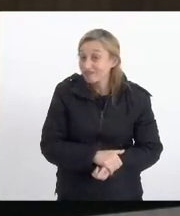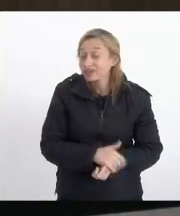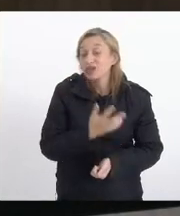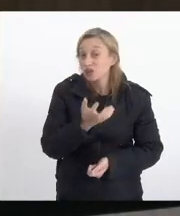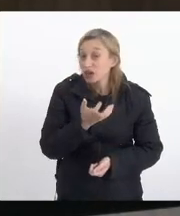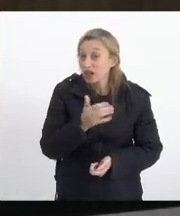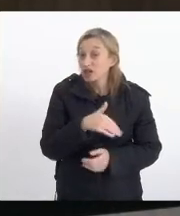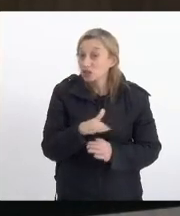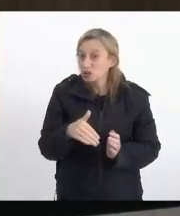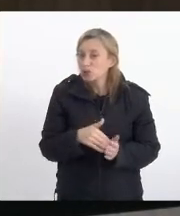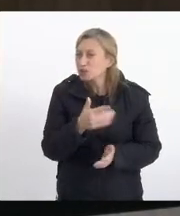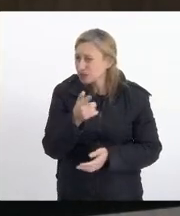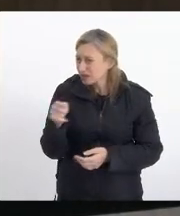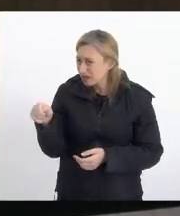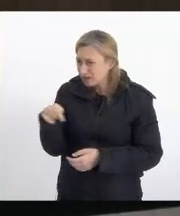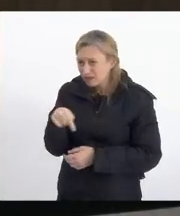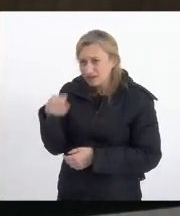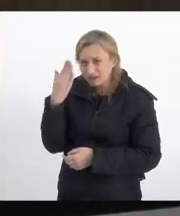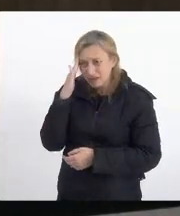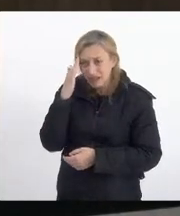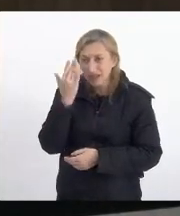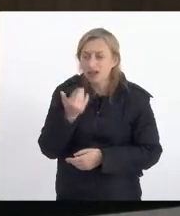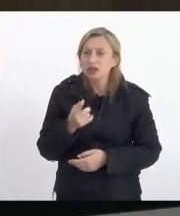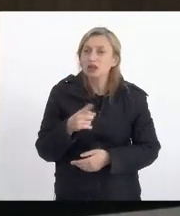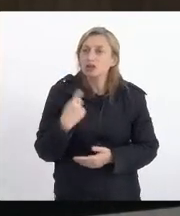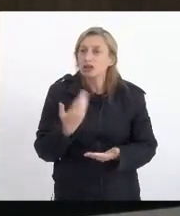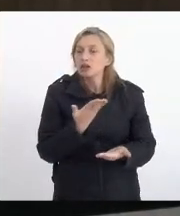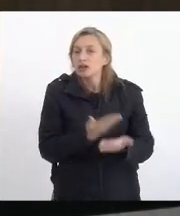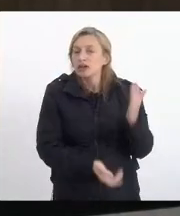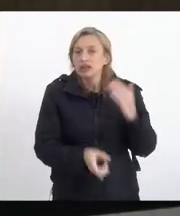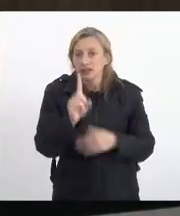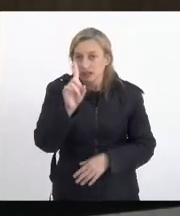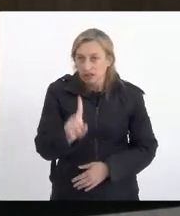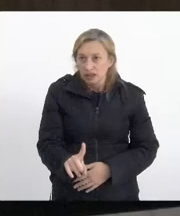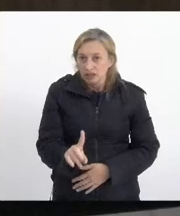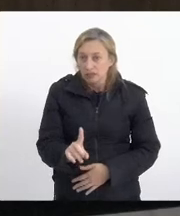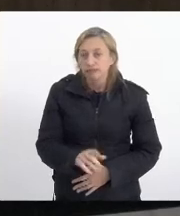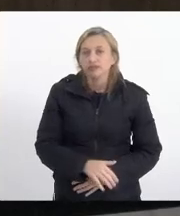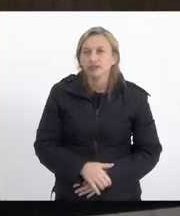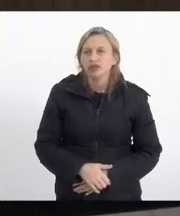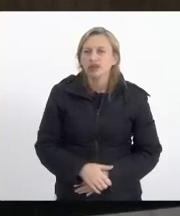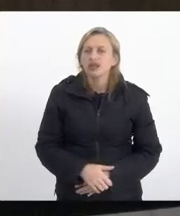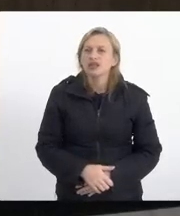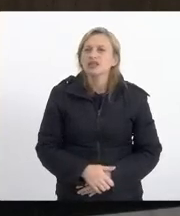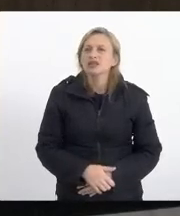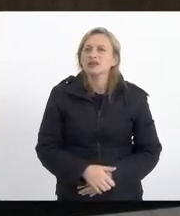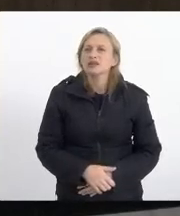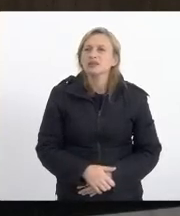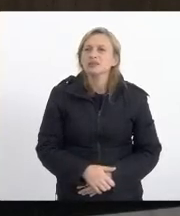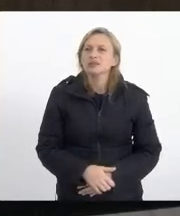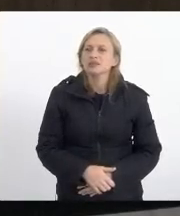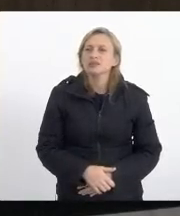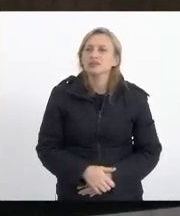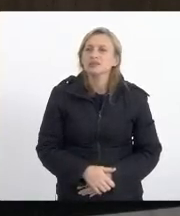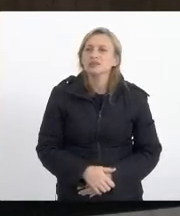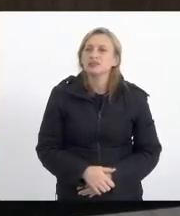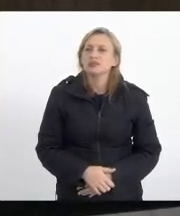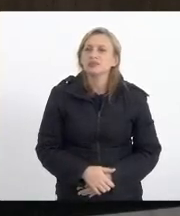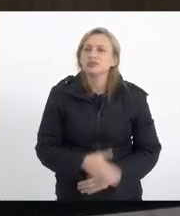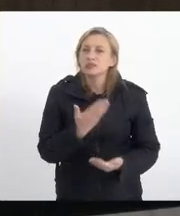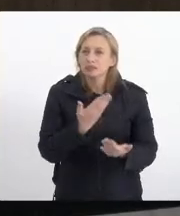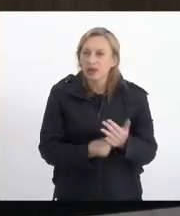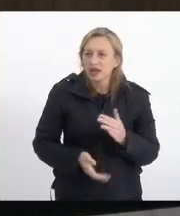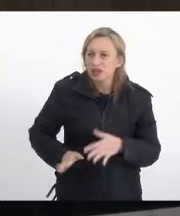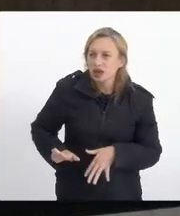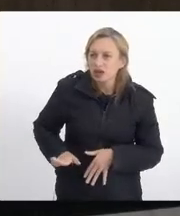quero que todos entendam que quando a gente perde direito, quando a gente perde no